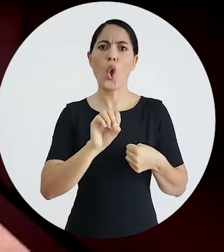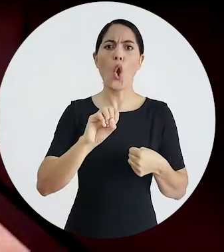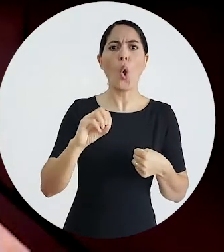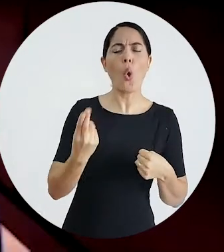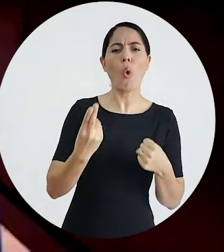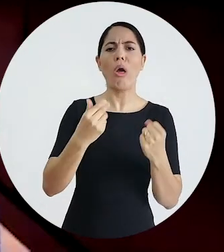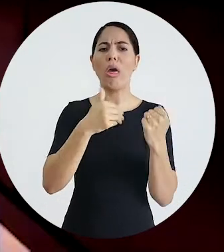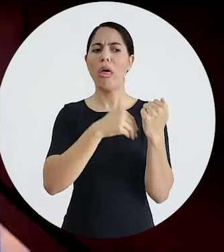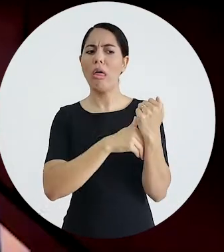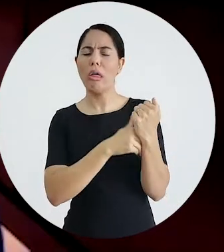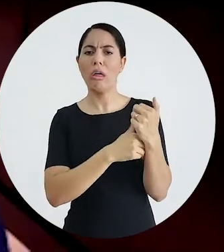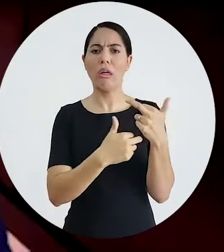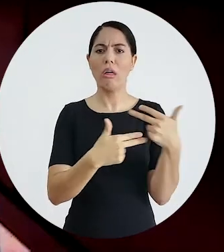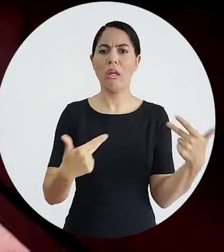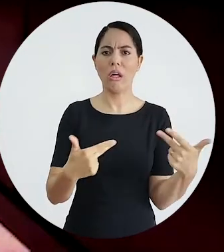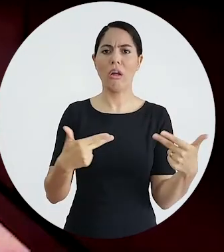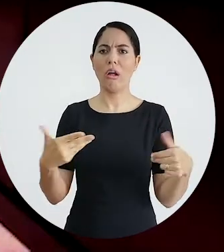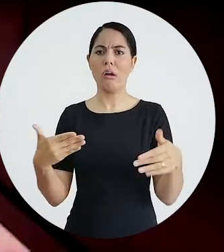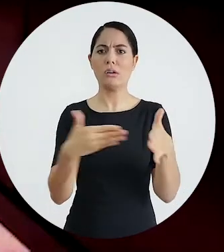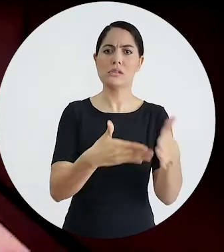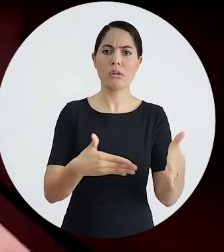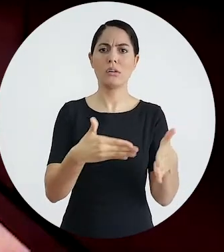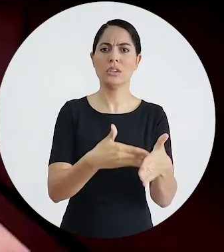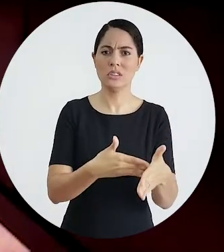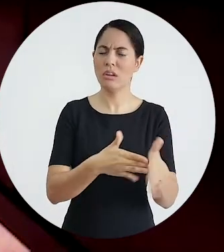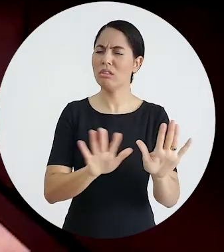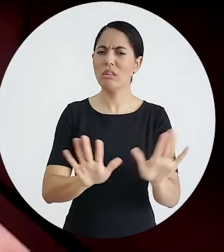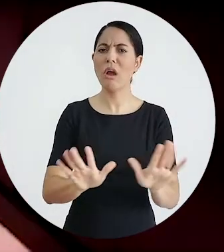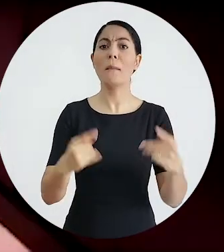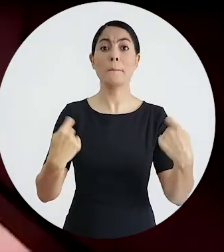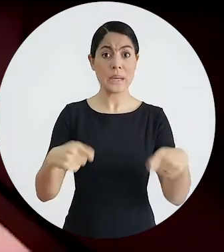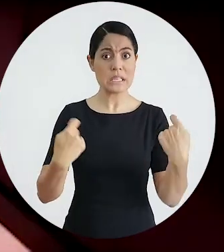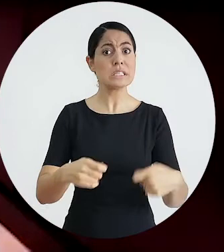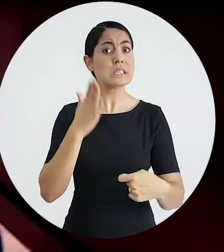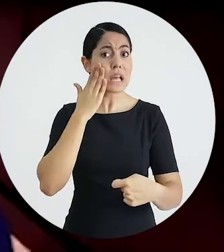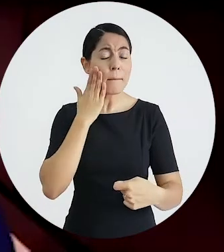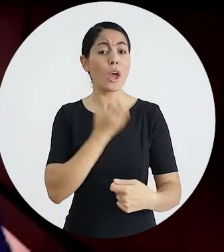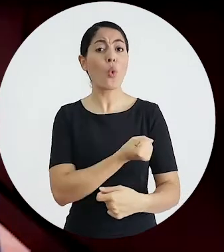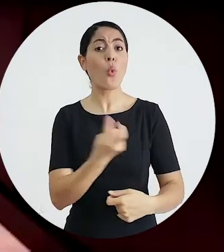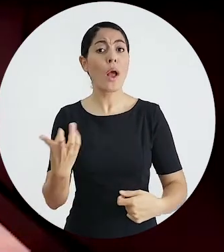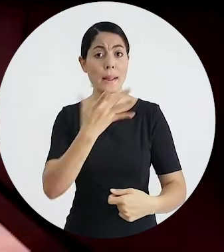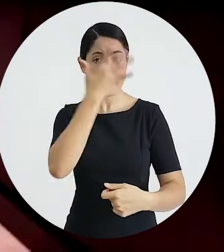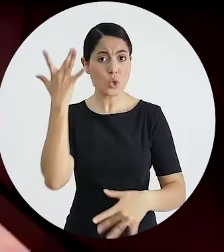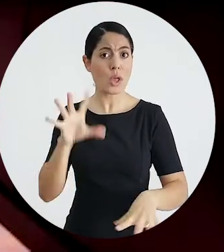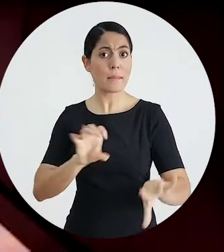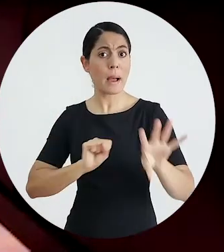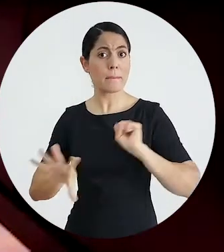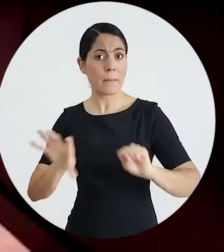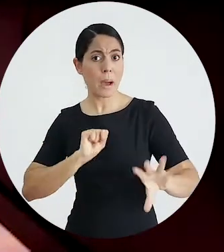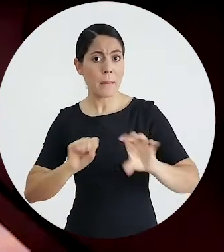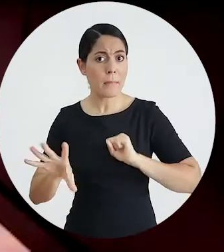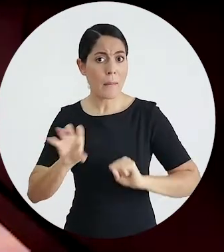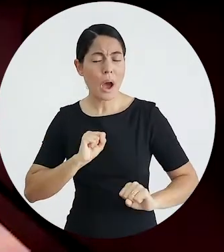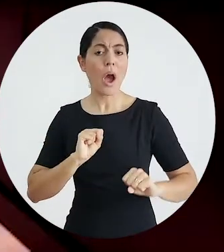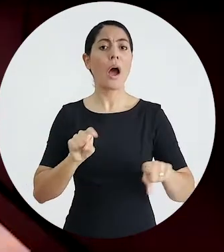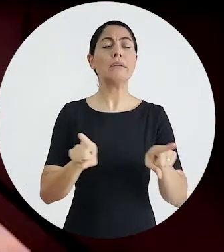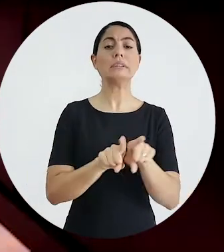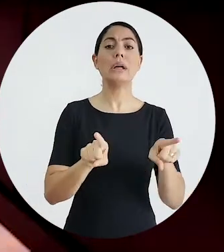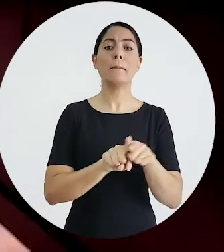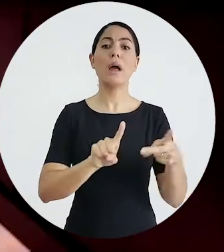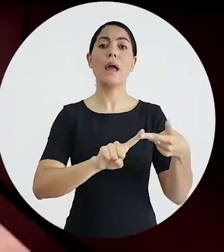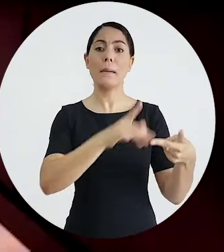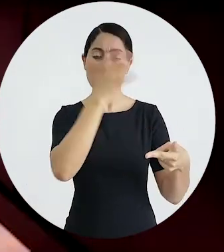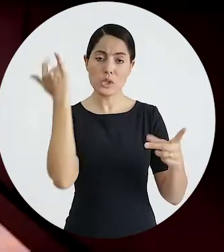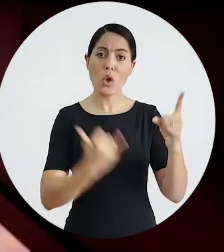de restrição do acesso aos dados, do número de pessoas contaminadas, do número de